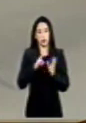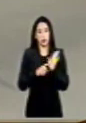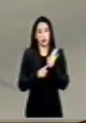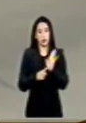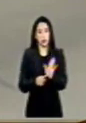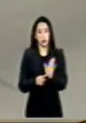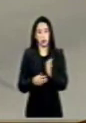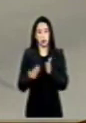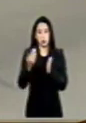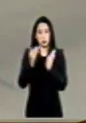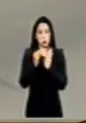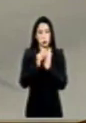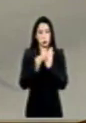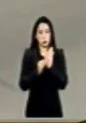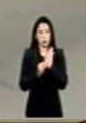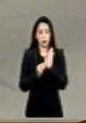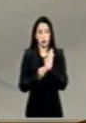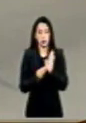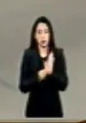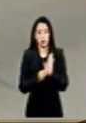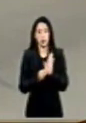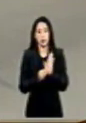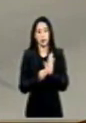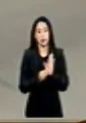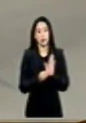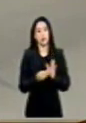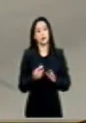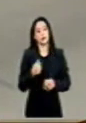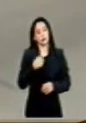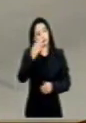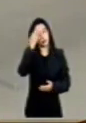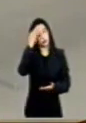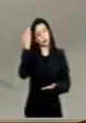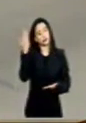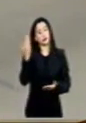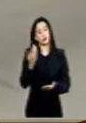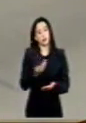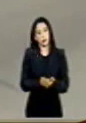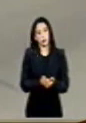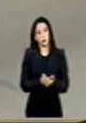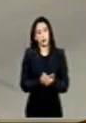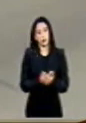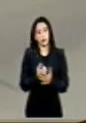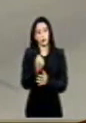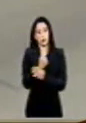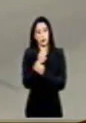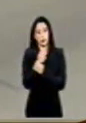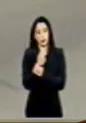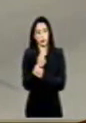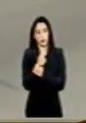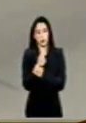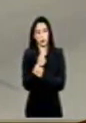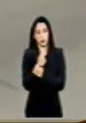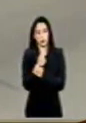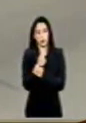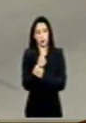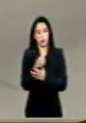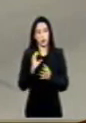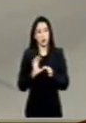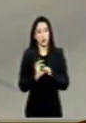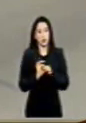prerrogativas parlamentares que são confiadas para assegurar o exercício livre